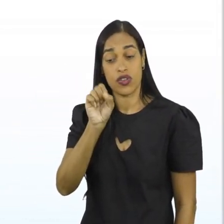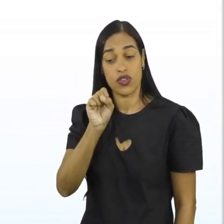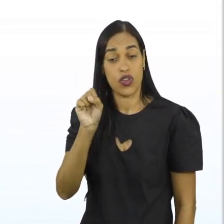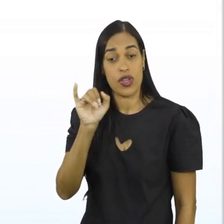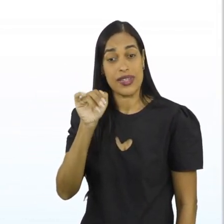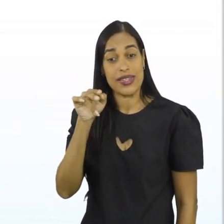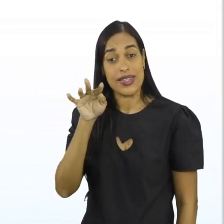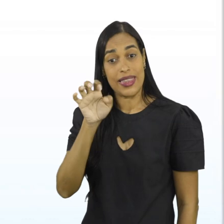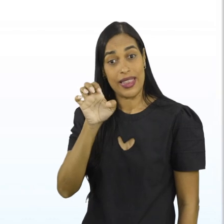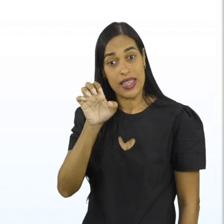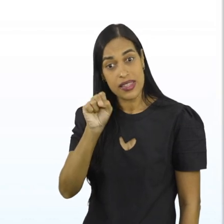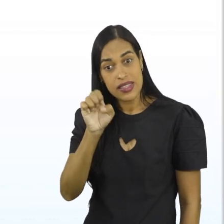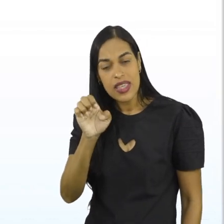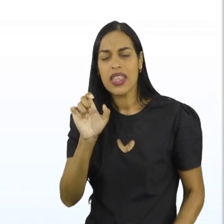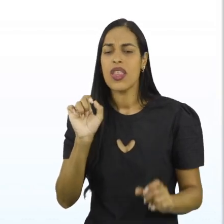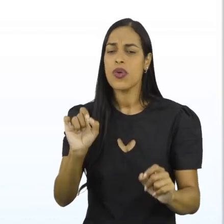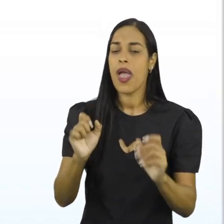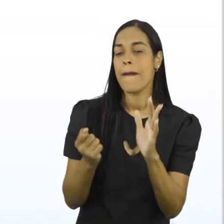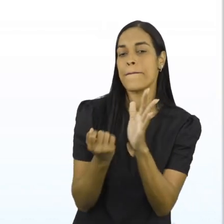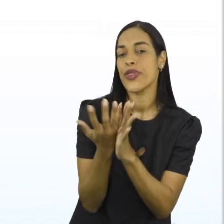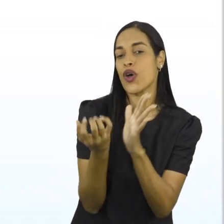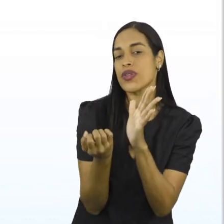de carboidratos.